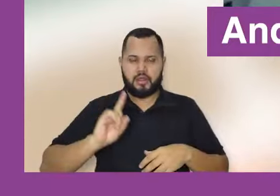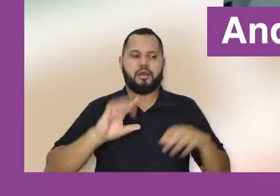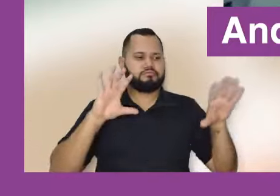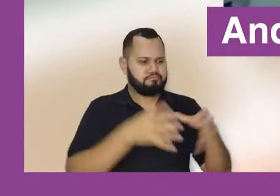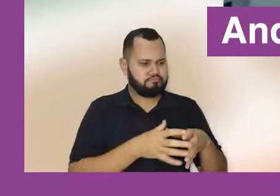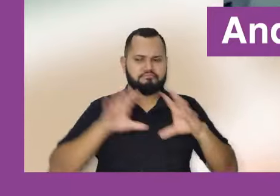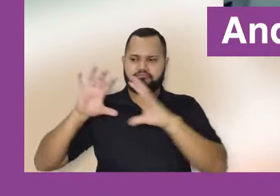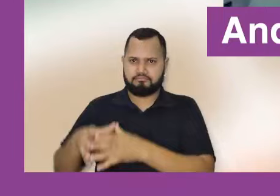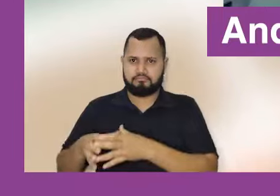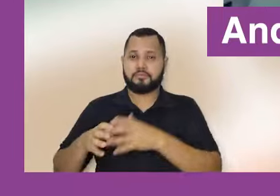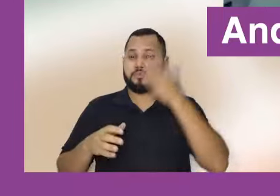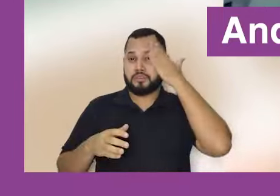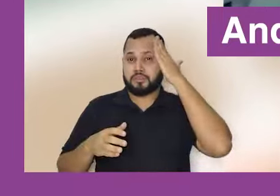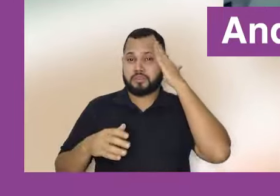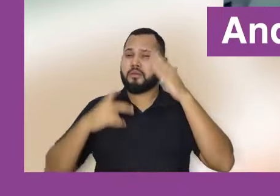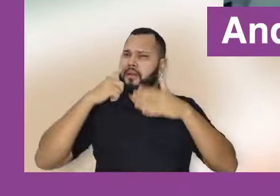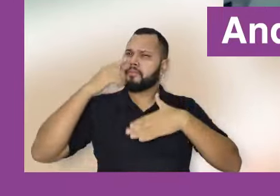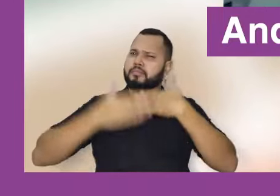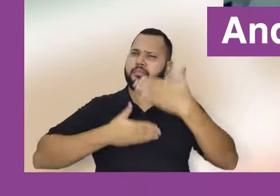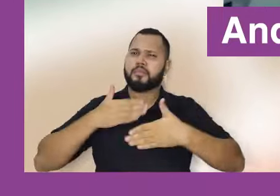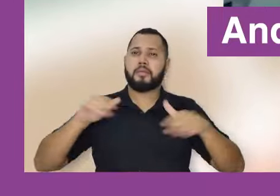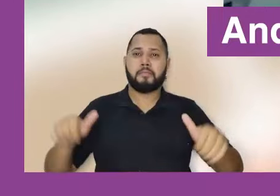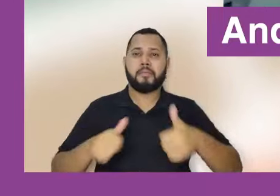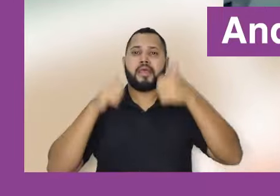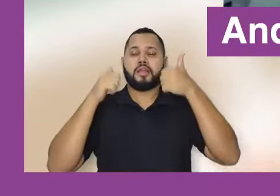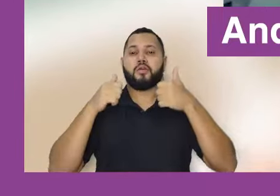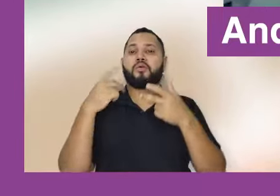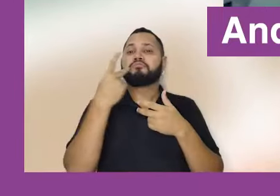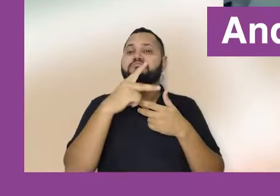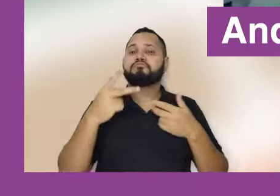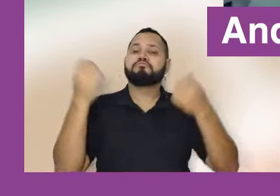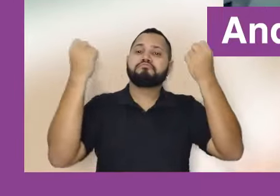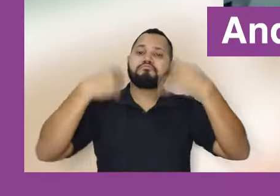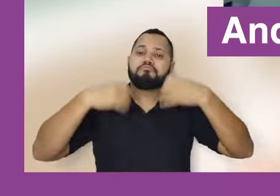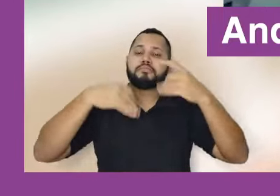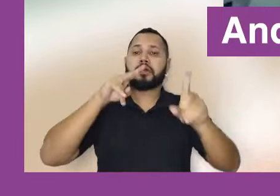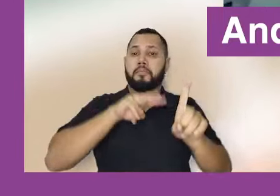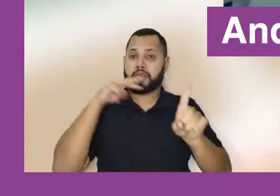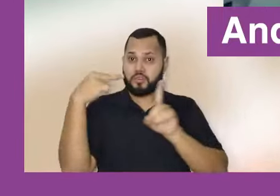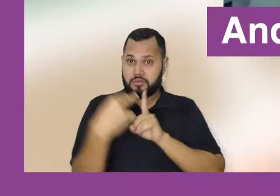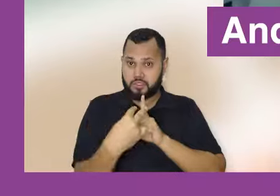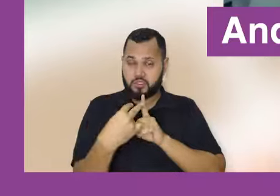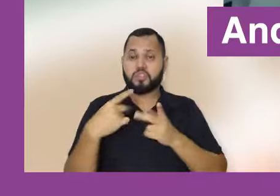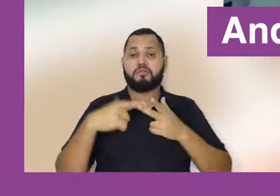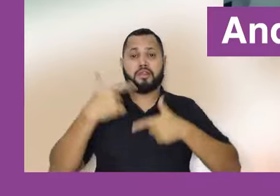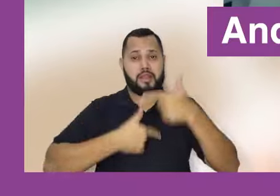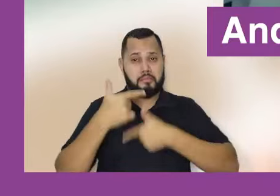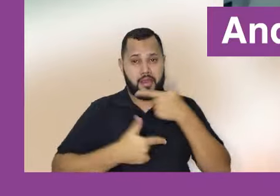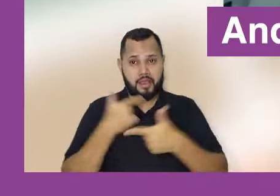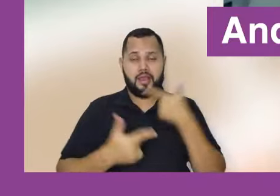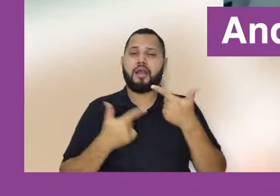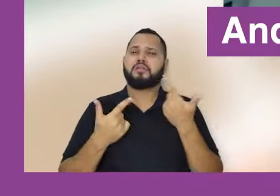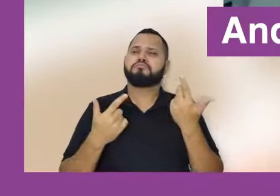uma coisa da outra vai poder trazer o seu melhor abortar o seu melhor sua perspectiva seu trabalho